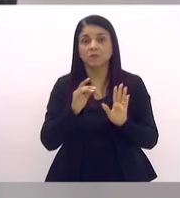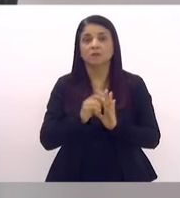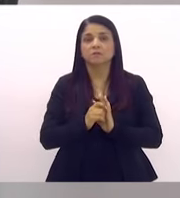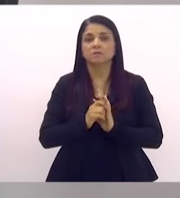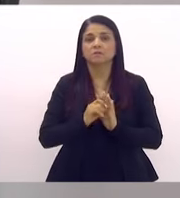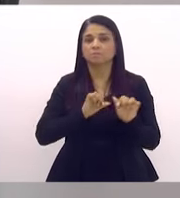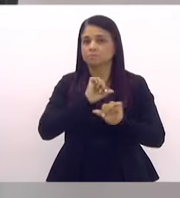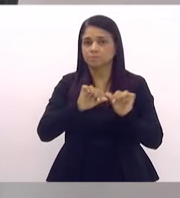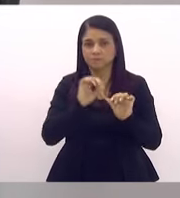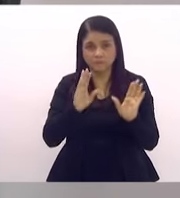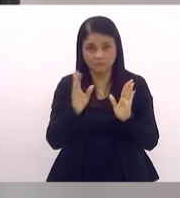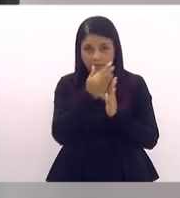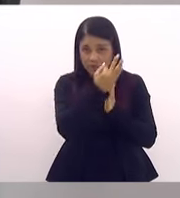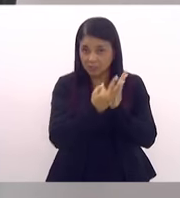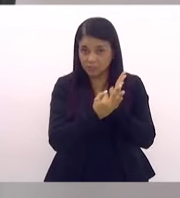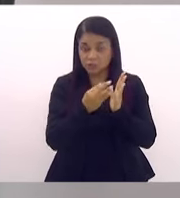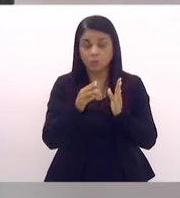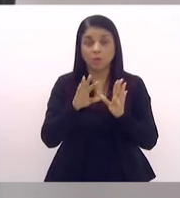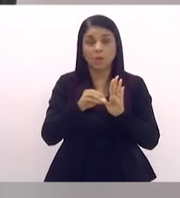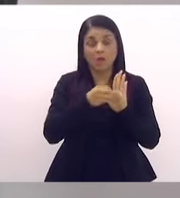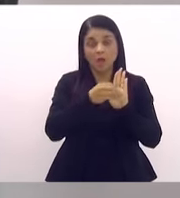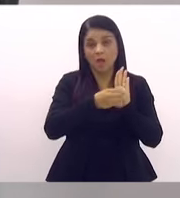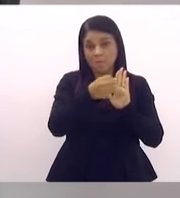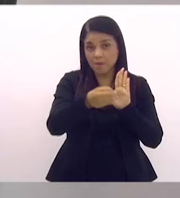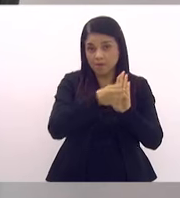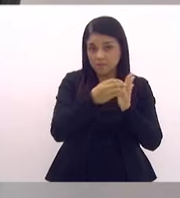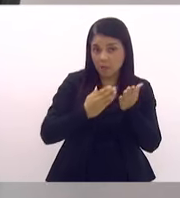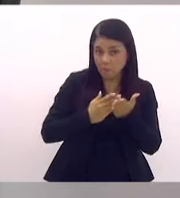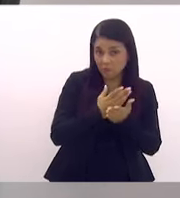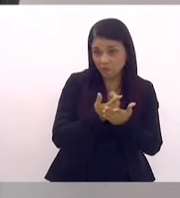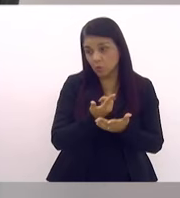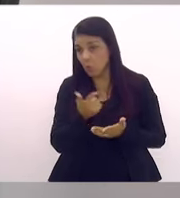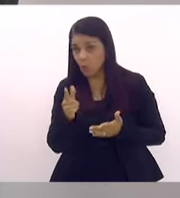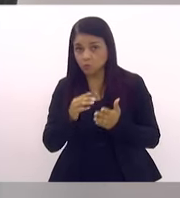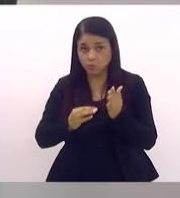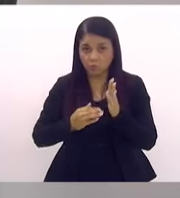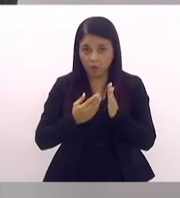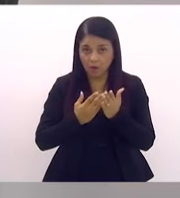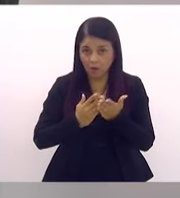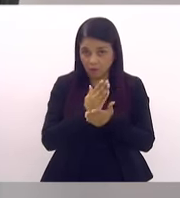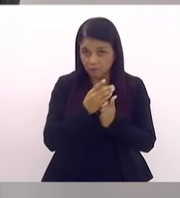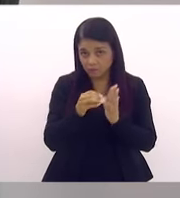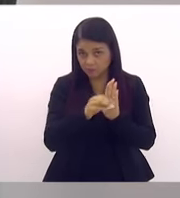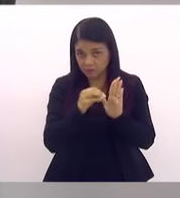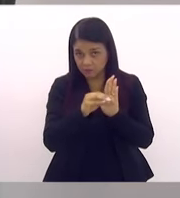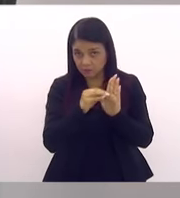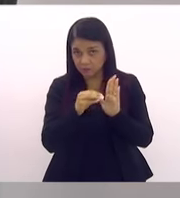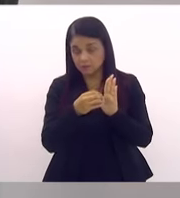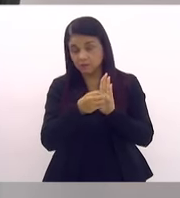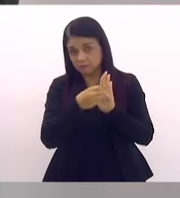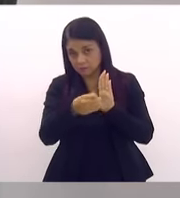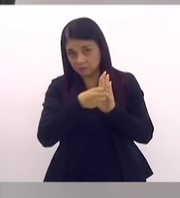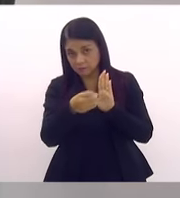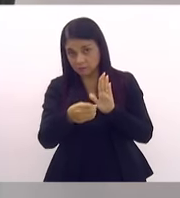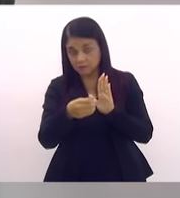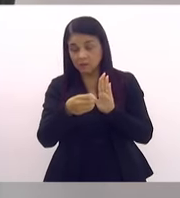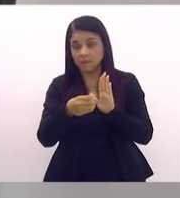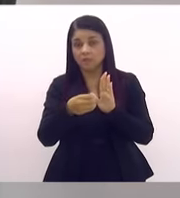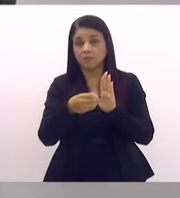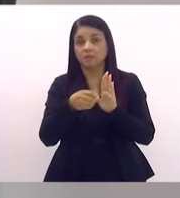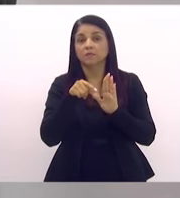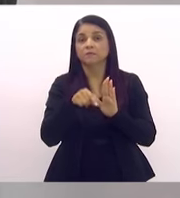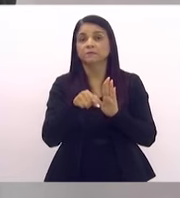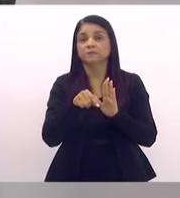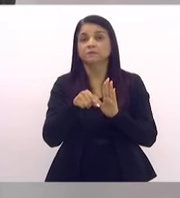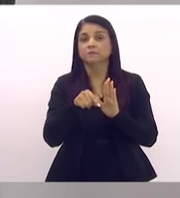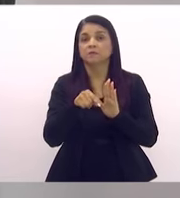diferença, aprovando um parecer ou outro, será a submissão ao plenário, porque, se Vossa Excelência, se o parecer que